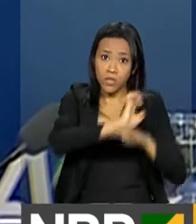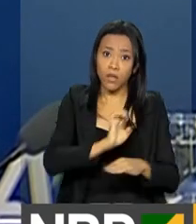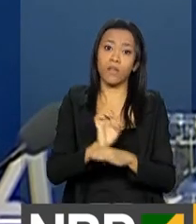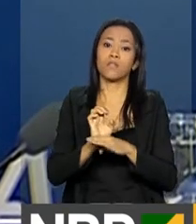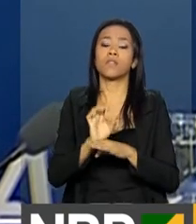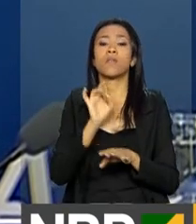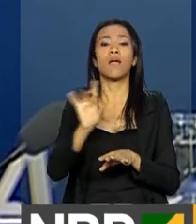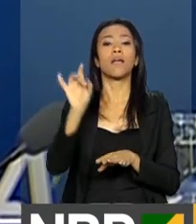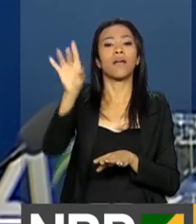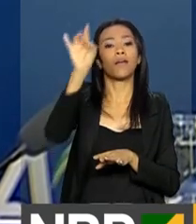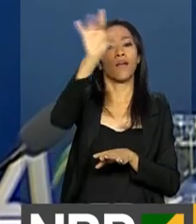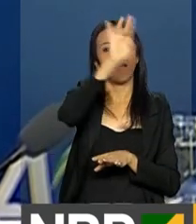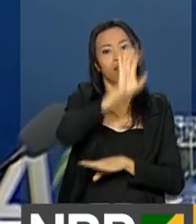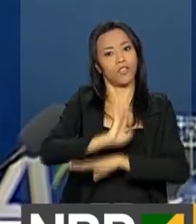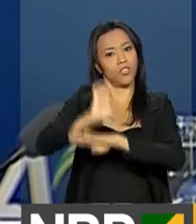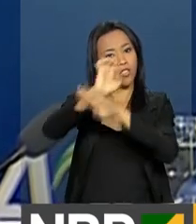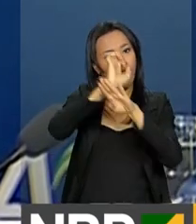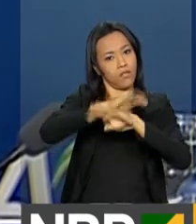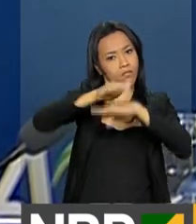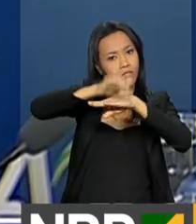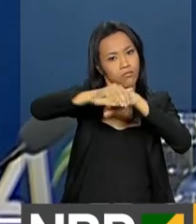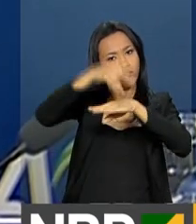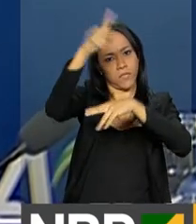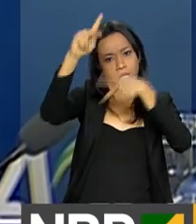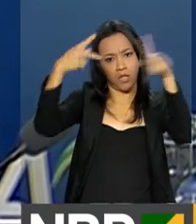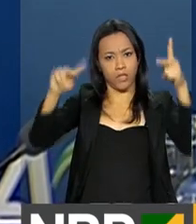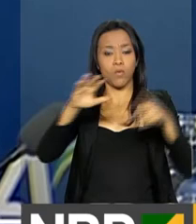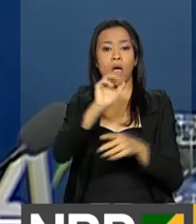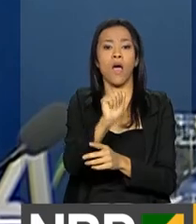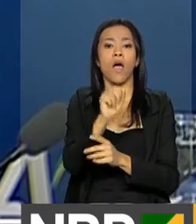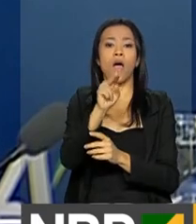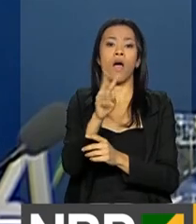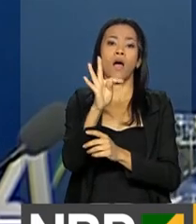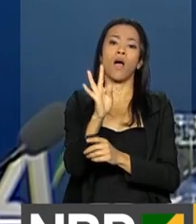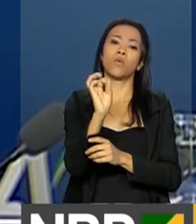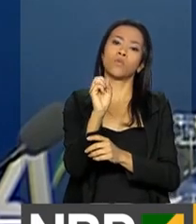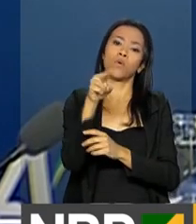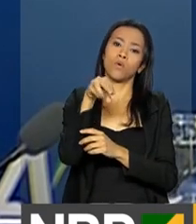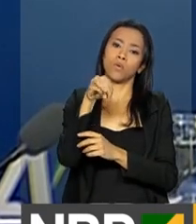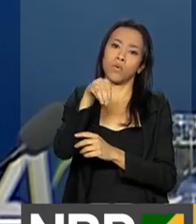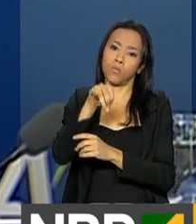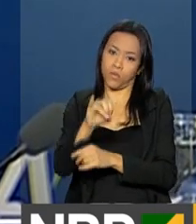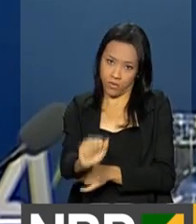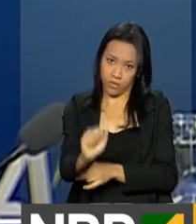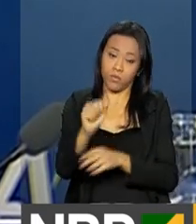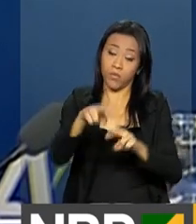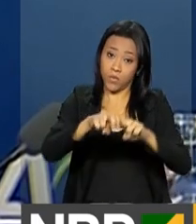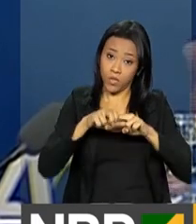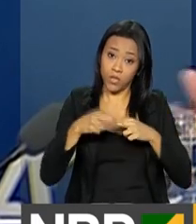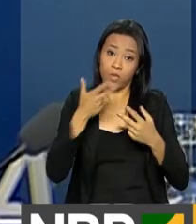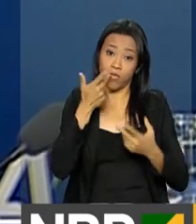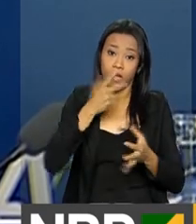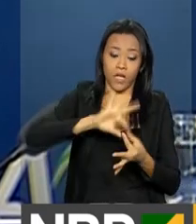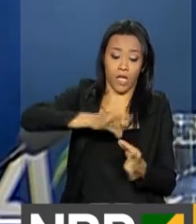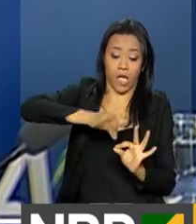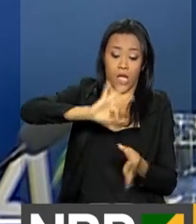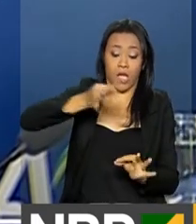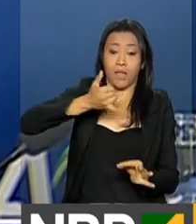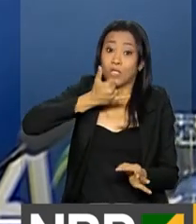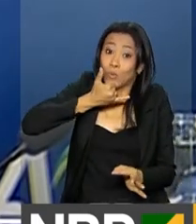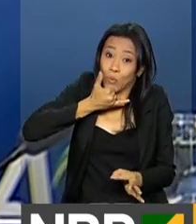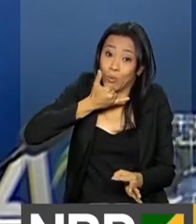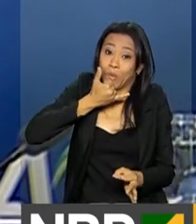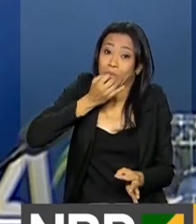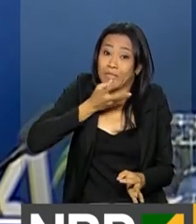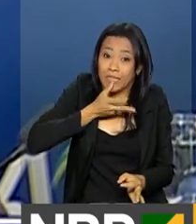cada um conservando a sua autonomia. Por isso que eu tomei a liberdade de fazer essa brevíssima, essa alongada fala, até peço desculpas, né?